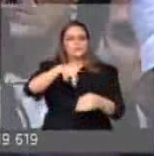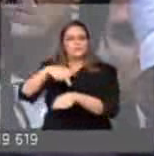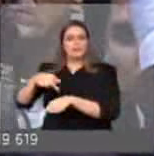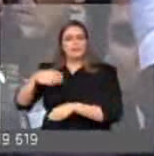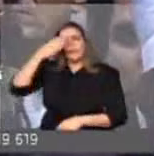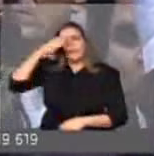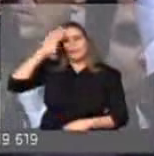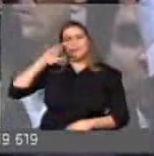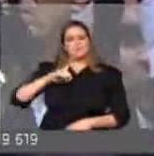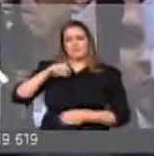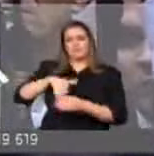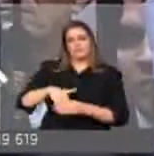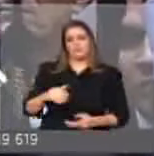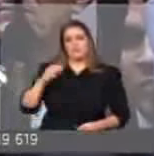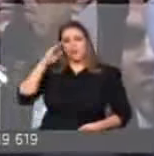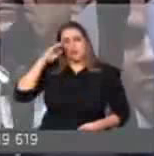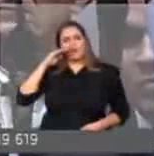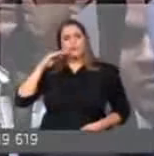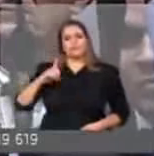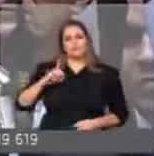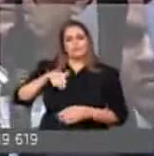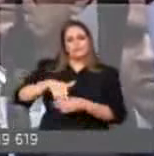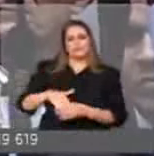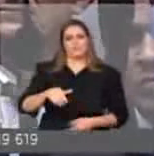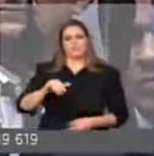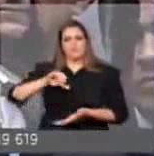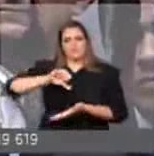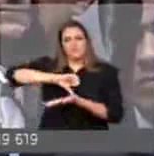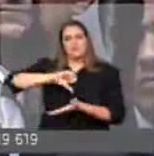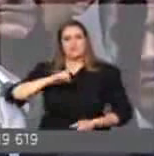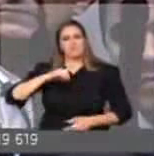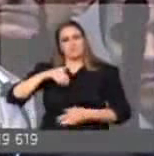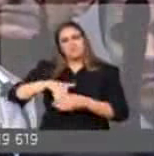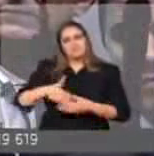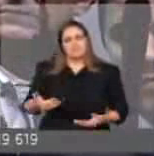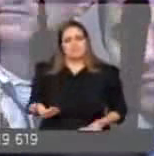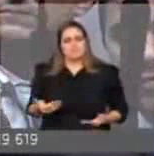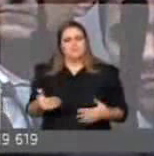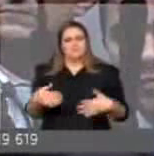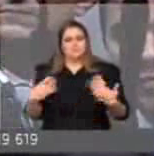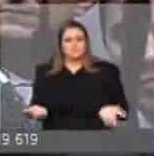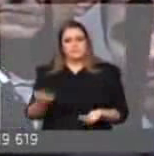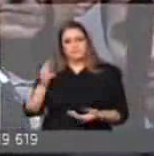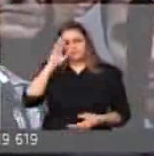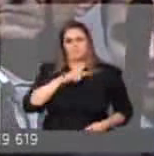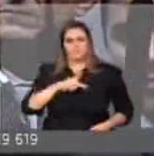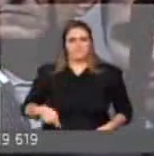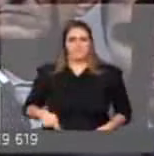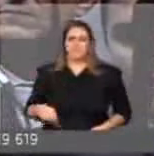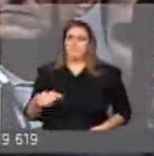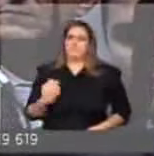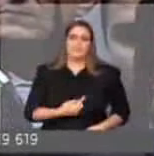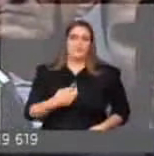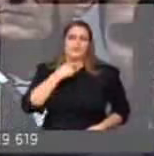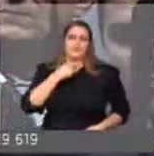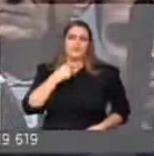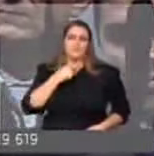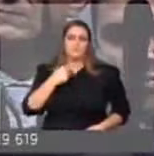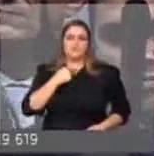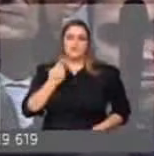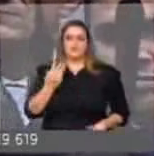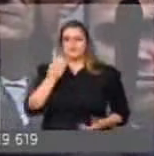eleição, na Coreia do Norte tem eleição, no Iraque teve eleição. Portanto, senhor presidente, não podemos virar as costas